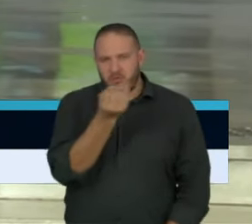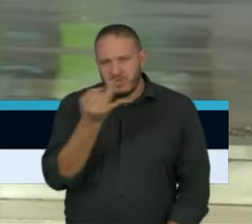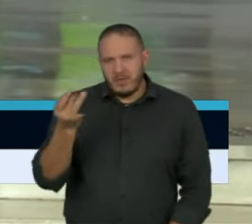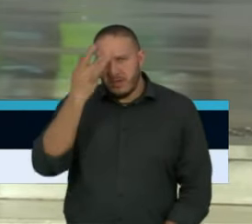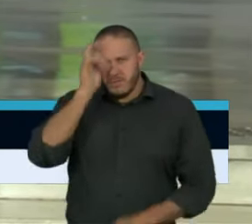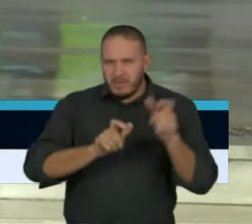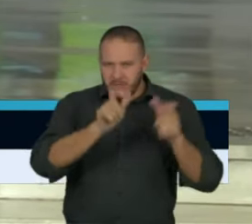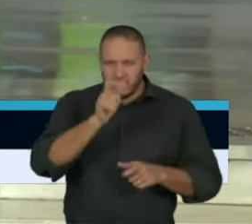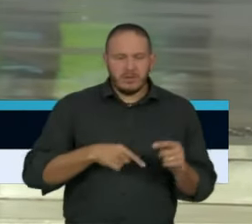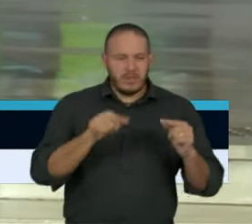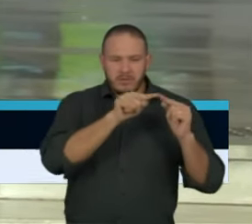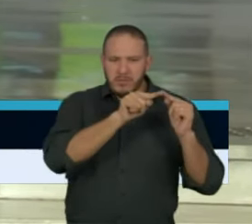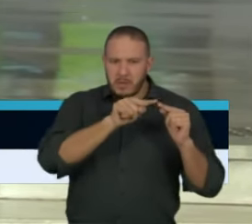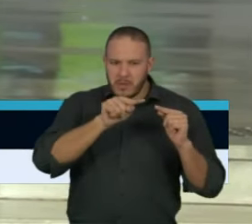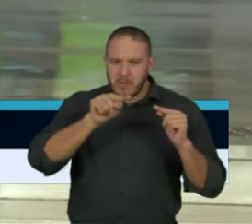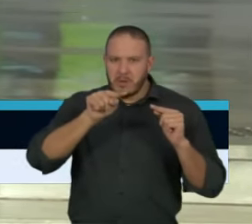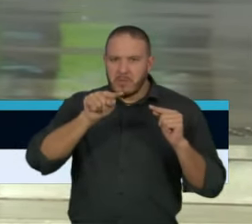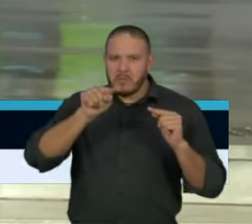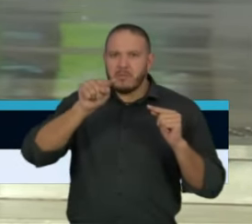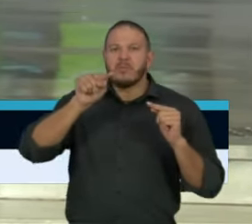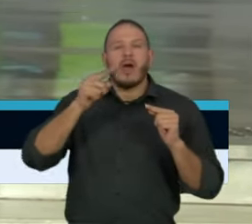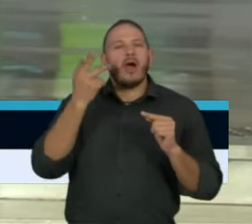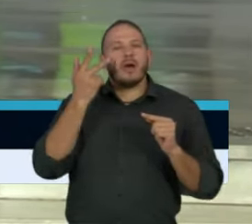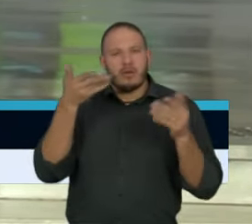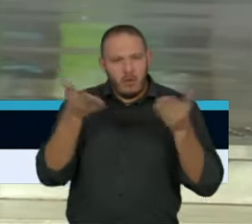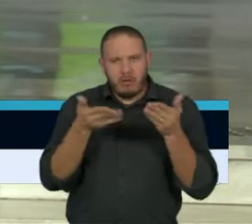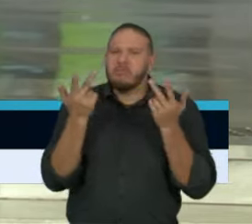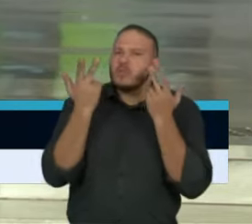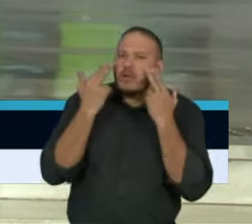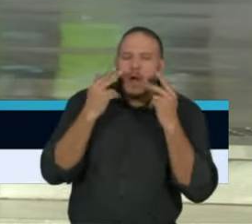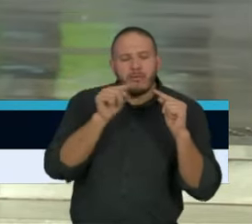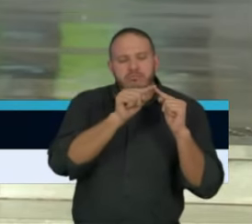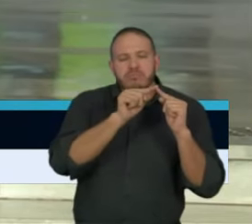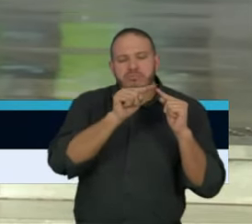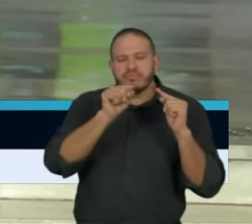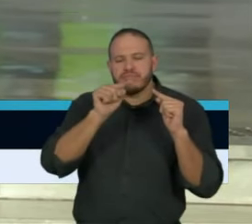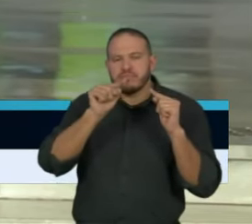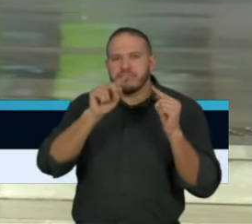aí a curva volta para o seu comportamento que vinha tendo.